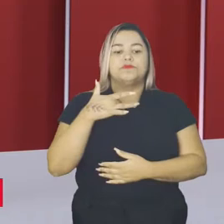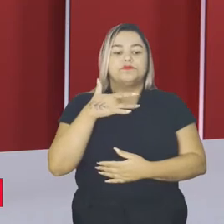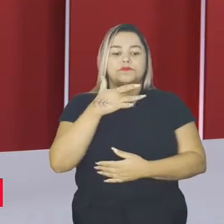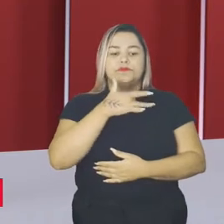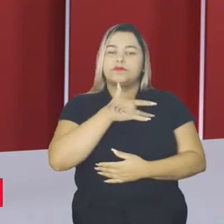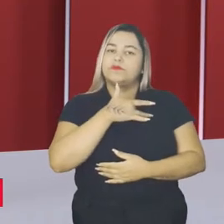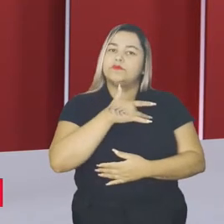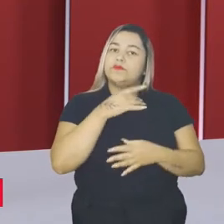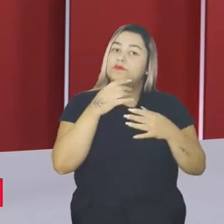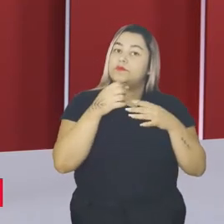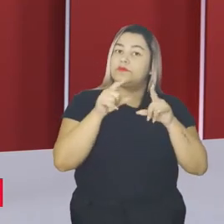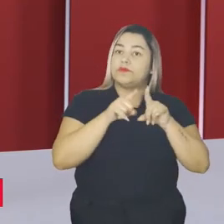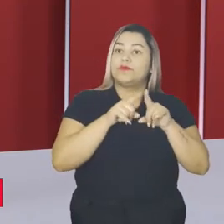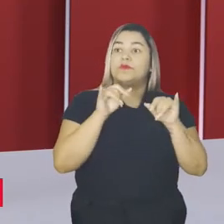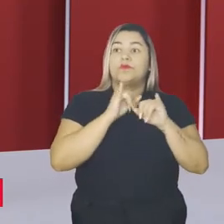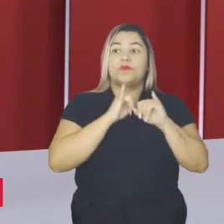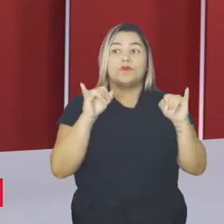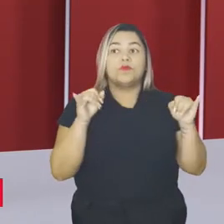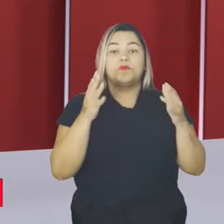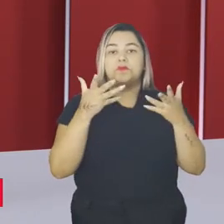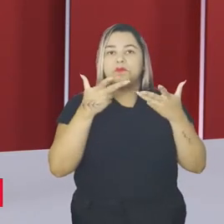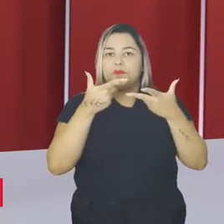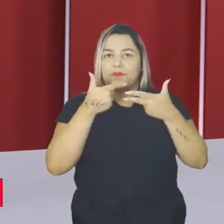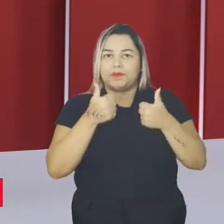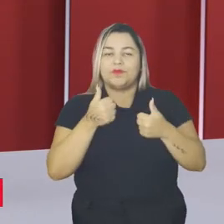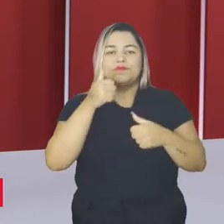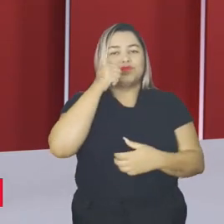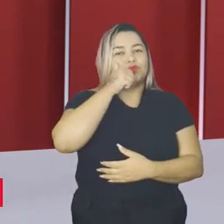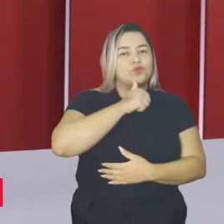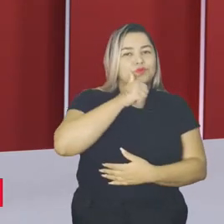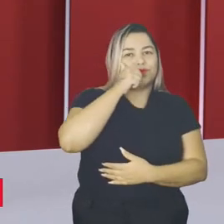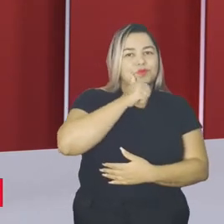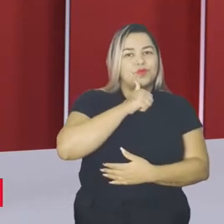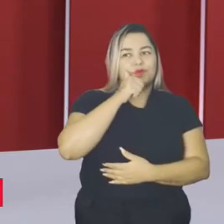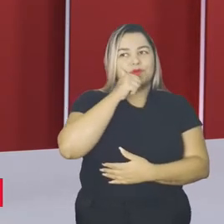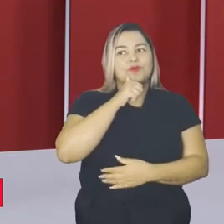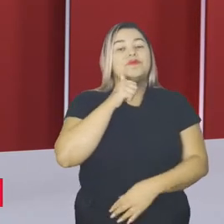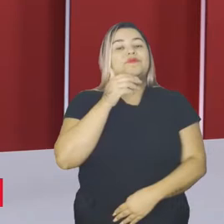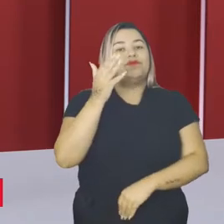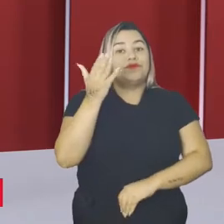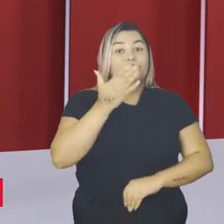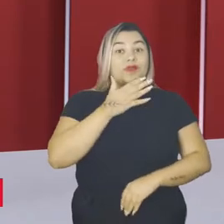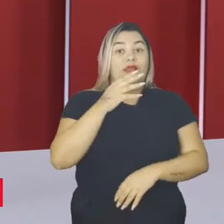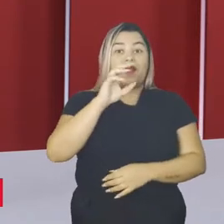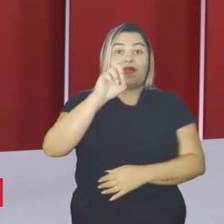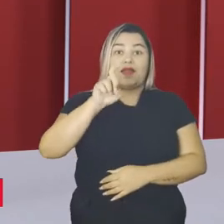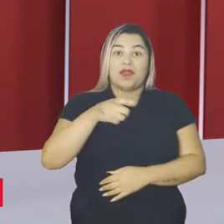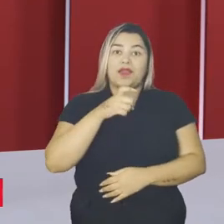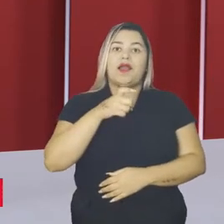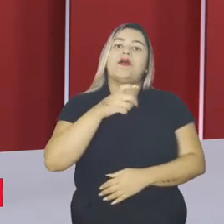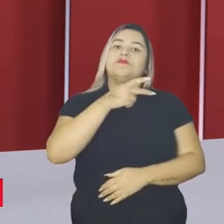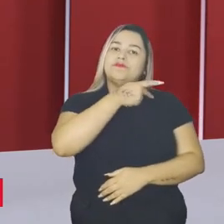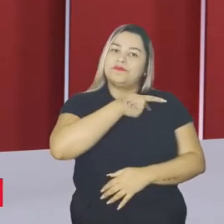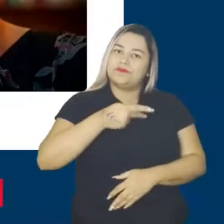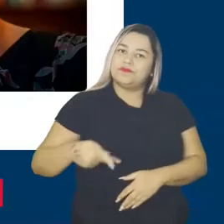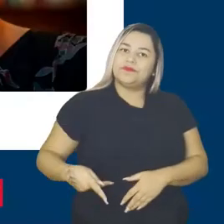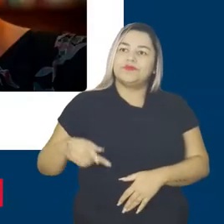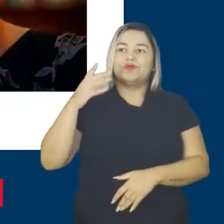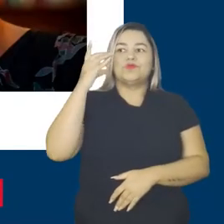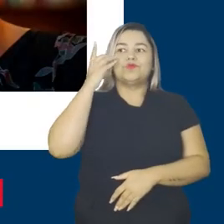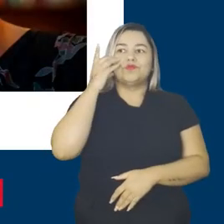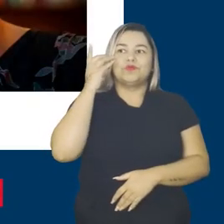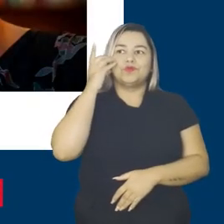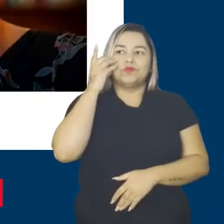dar uma notícia ótima aqui, falando em mulheres, em dias mulheres que virão. A ex-presidenta Dilma Rousseff foi oficializada